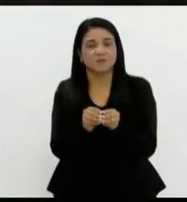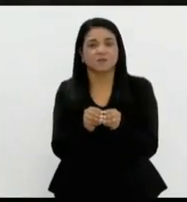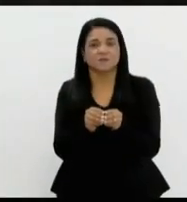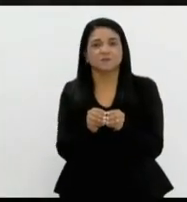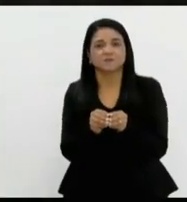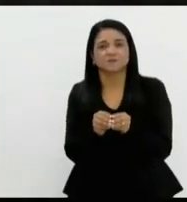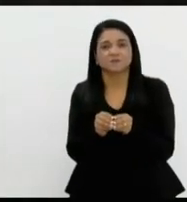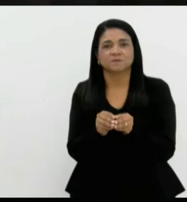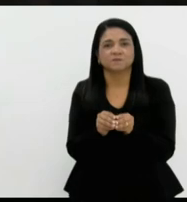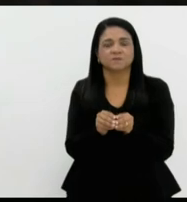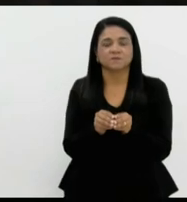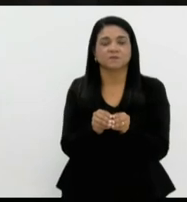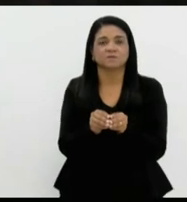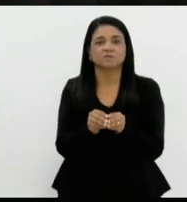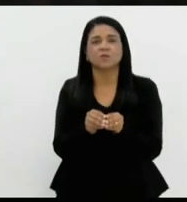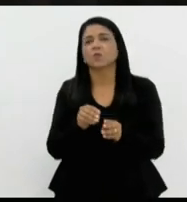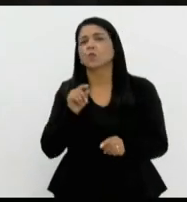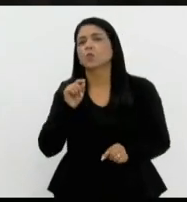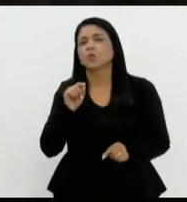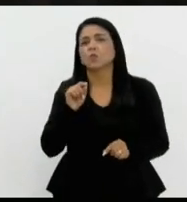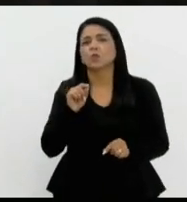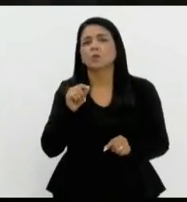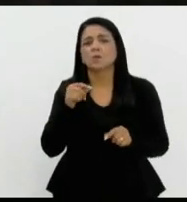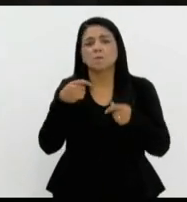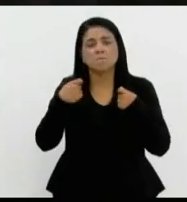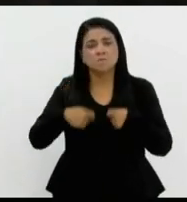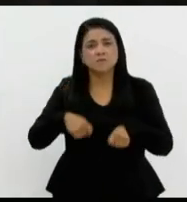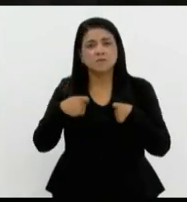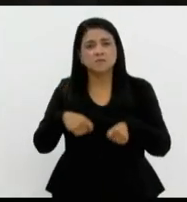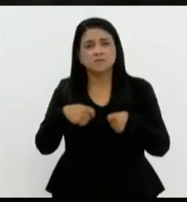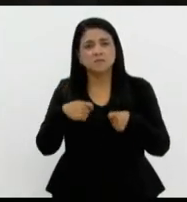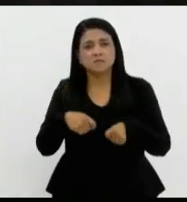questão, o que a gente precisa perseguir,